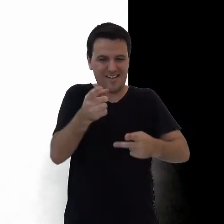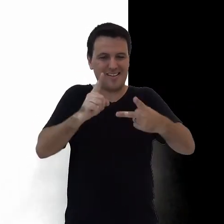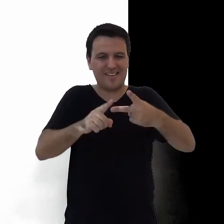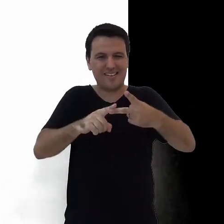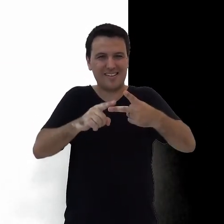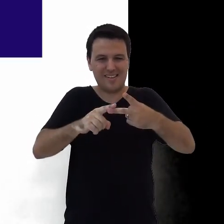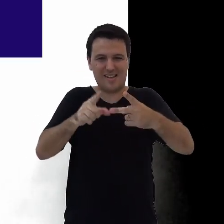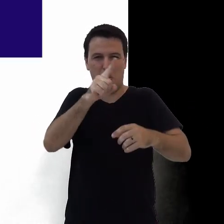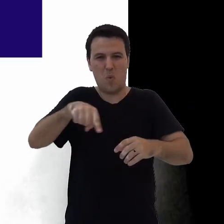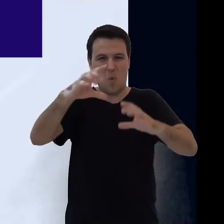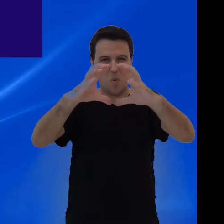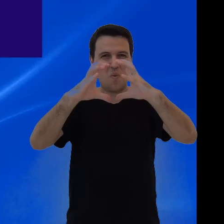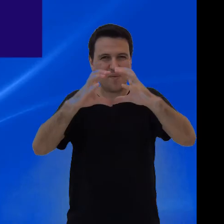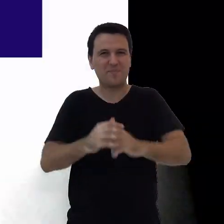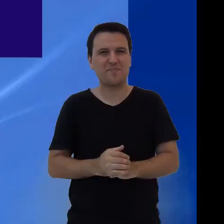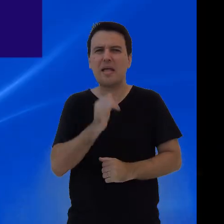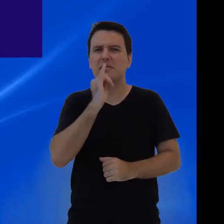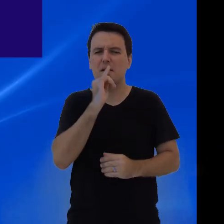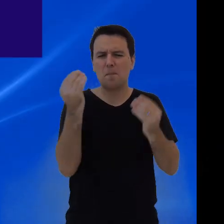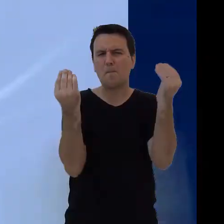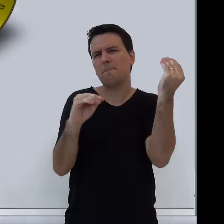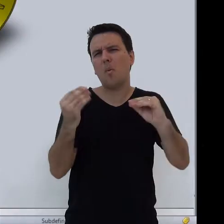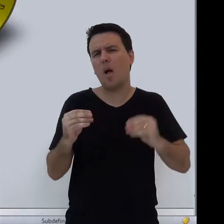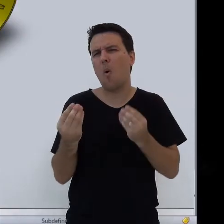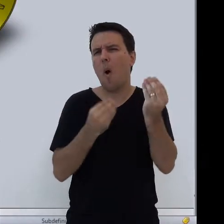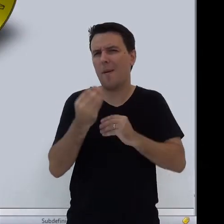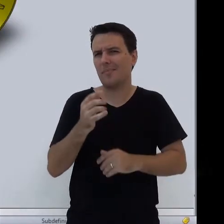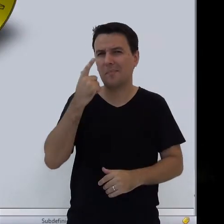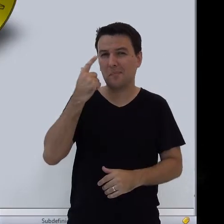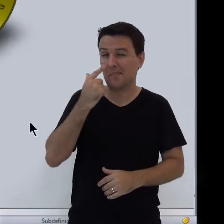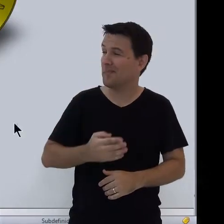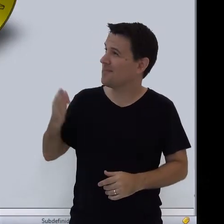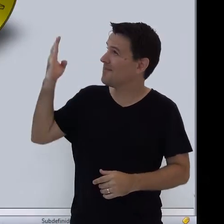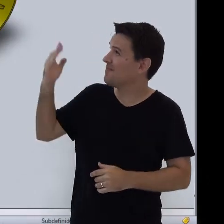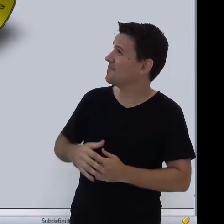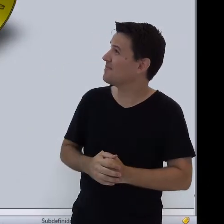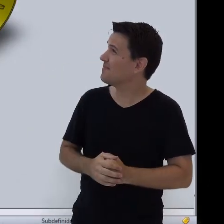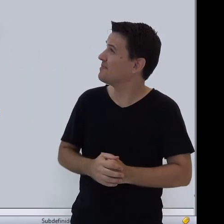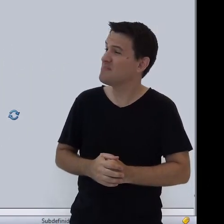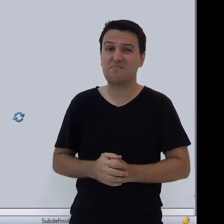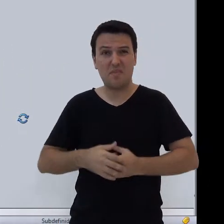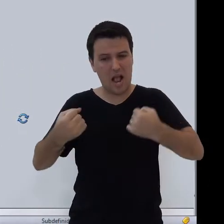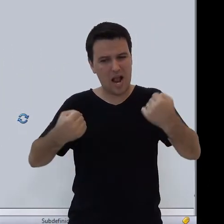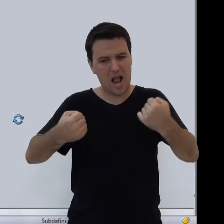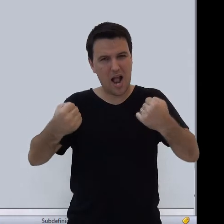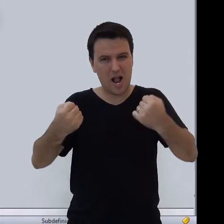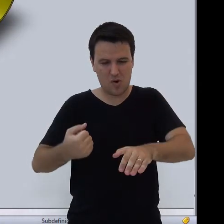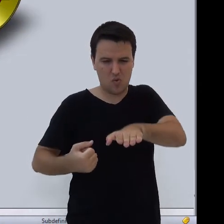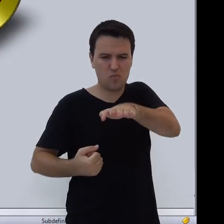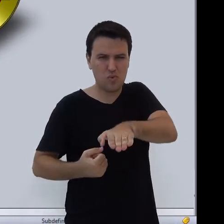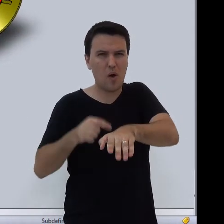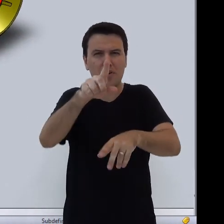a esfera. Um exemplo de montagem no SolidWorks, por exemplo, é esse carrinho aqui.